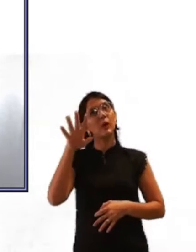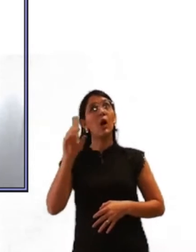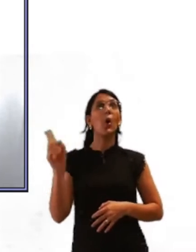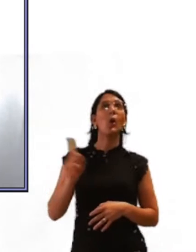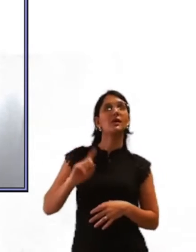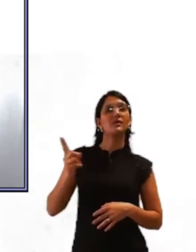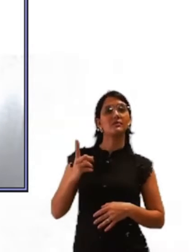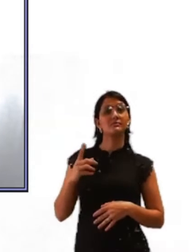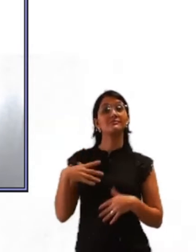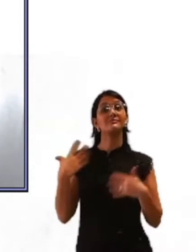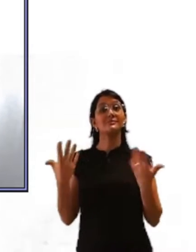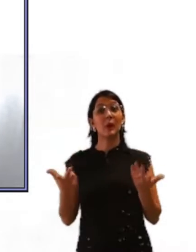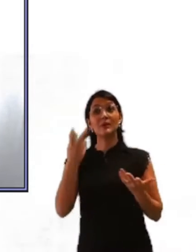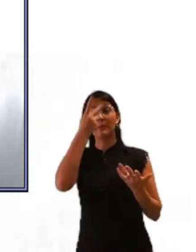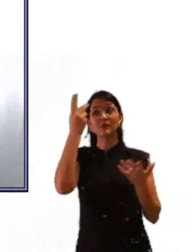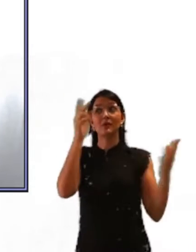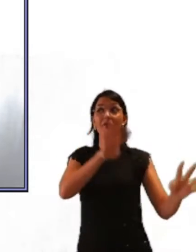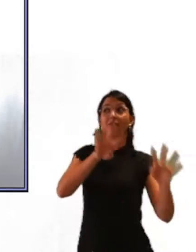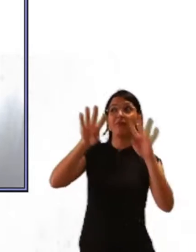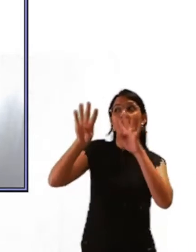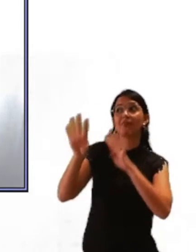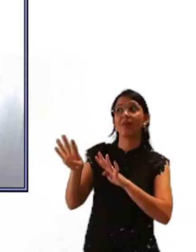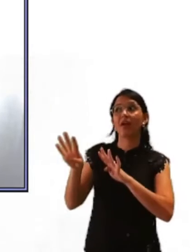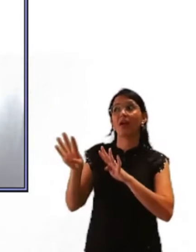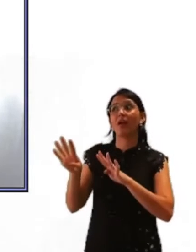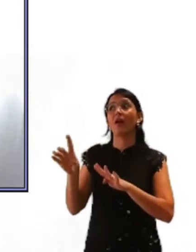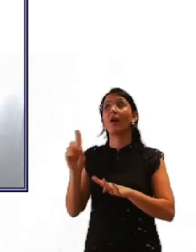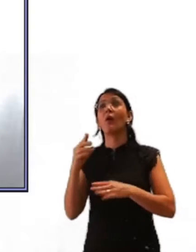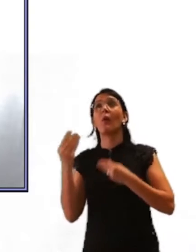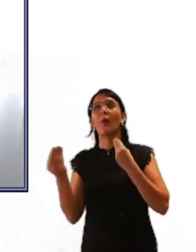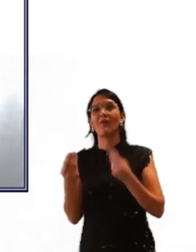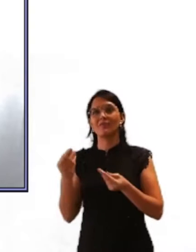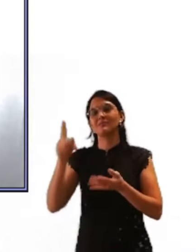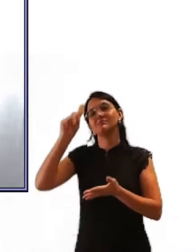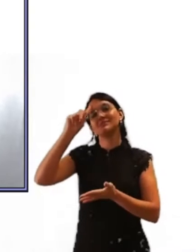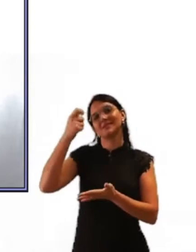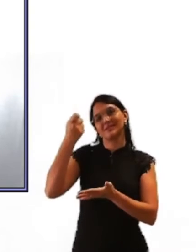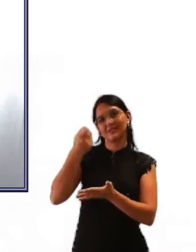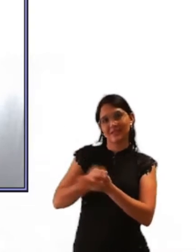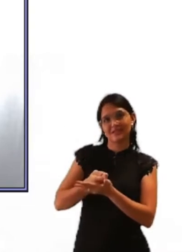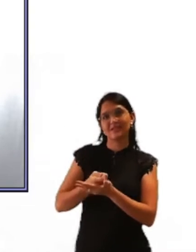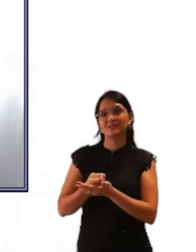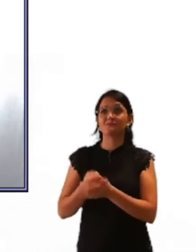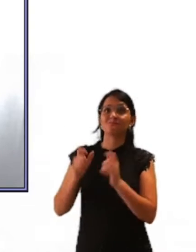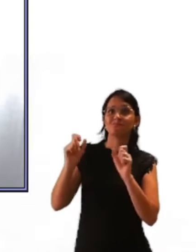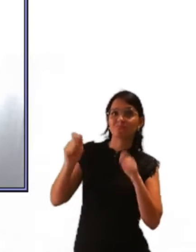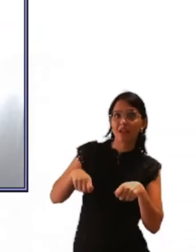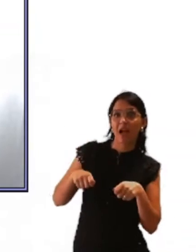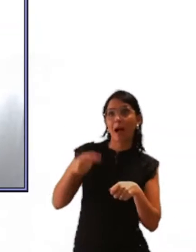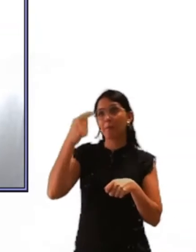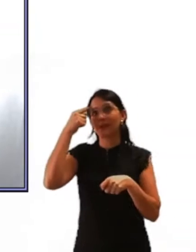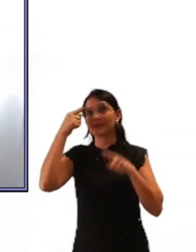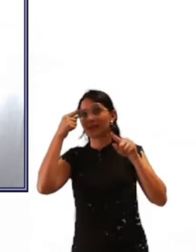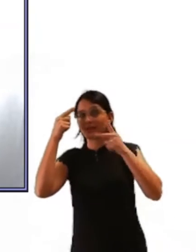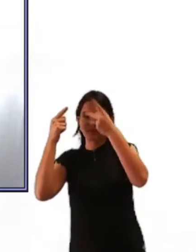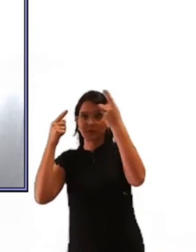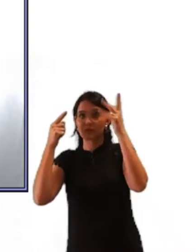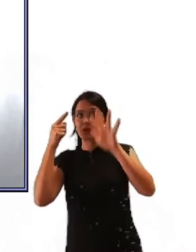exposto, né? Isso vai influenciar a sua tomada de decisão ou não? Então, a opinião pública,